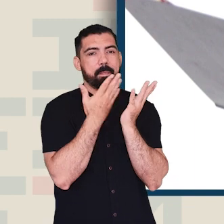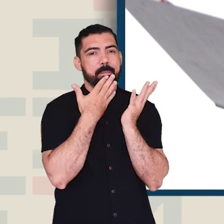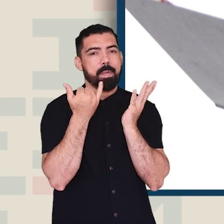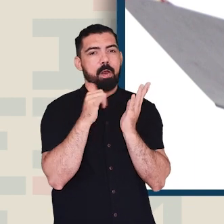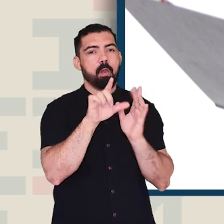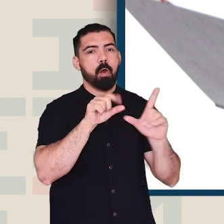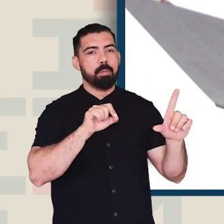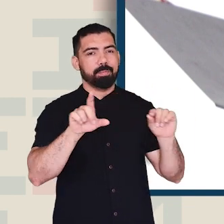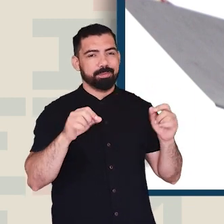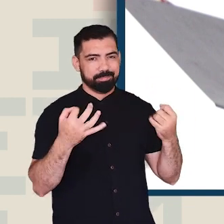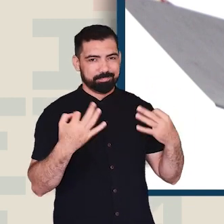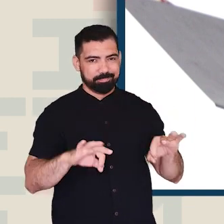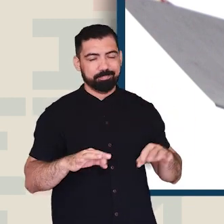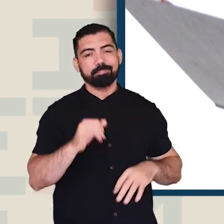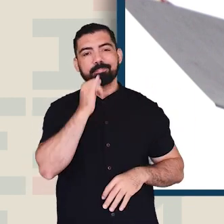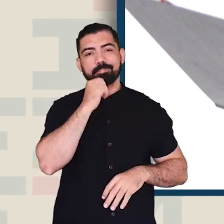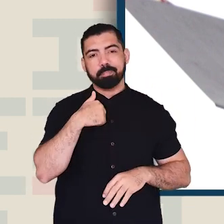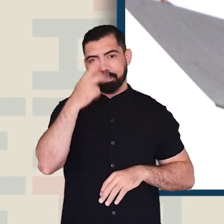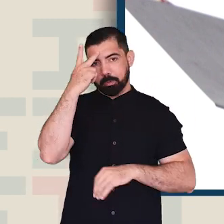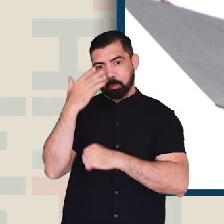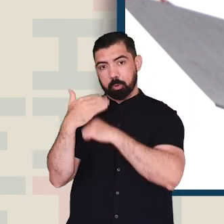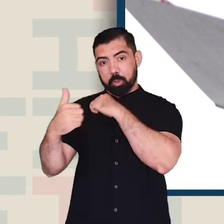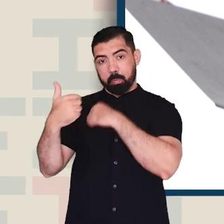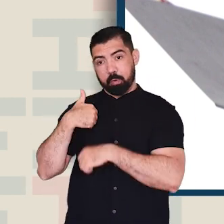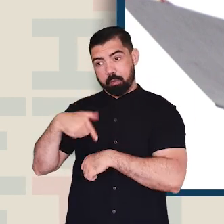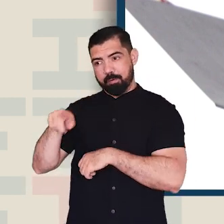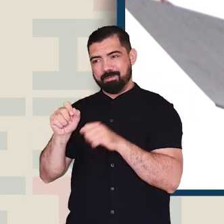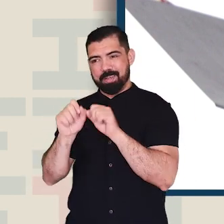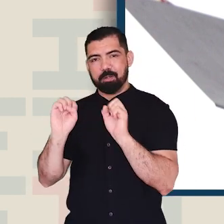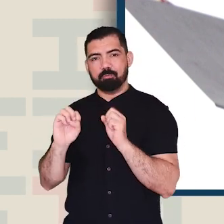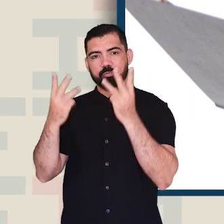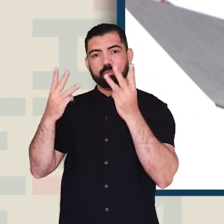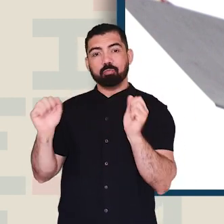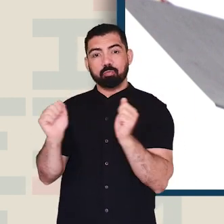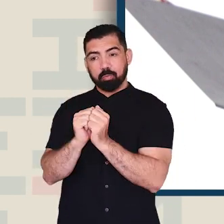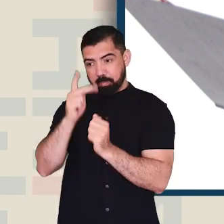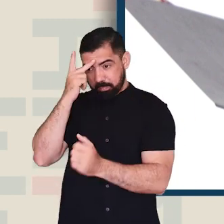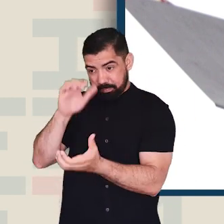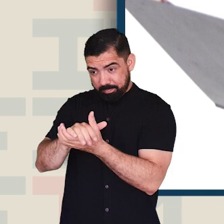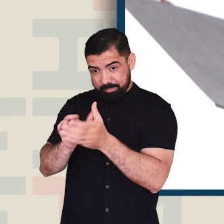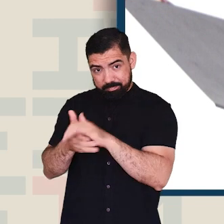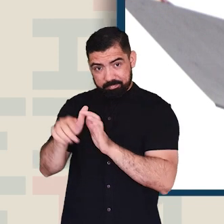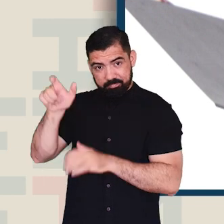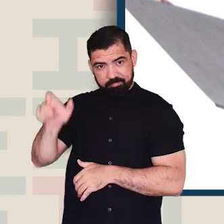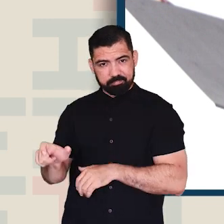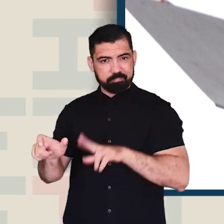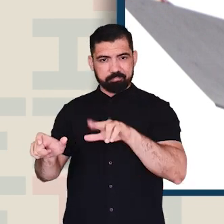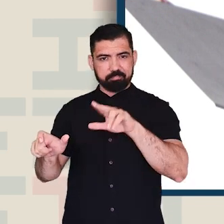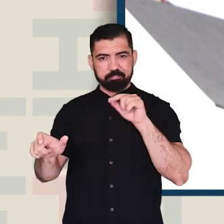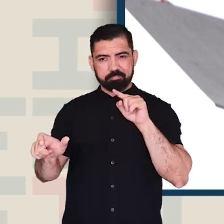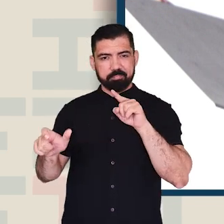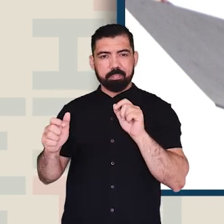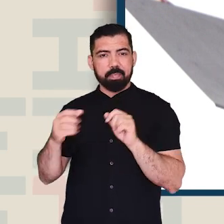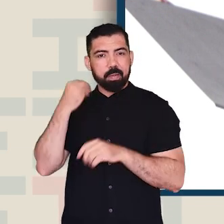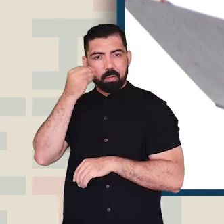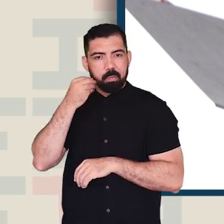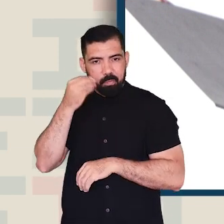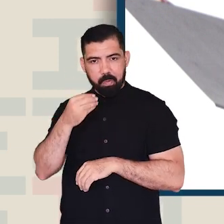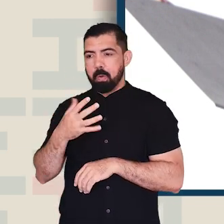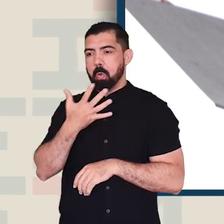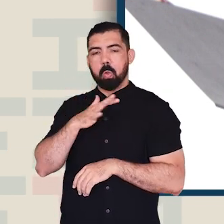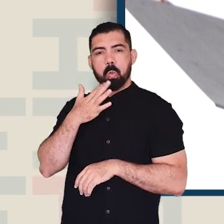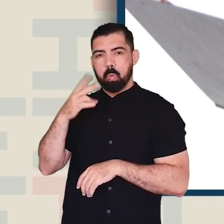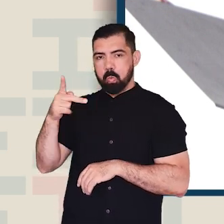que eu fui chamado para fazer um show com um artista que eu nunca tinha tocado, eu não conhecia o repertório dele,